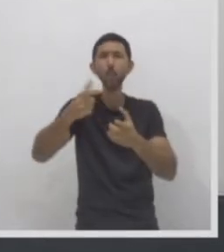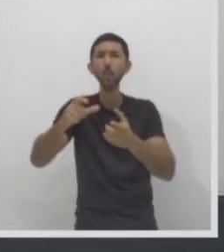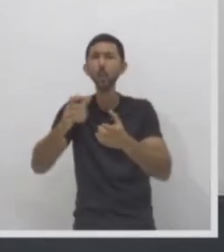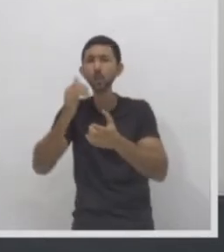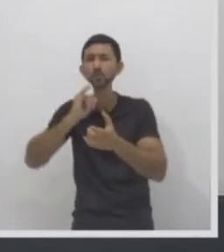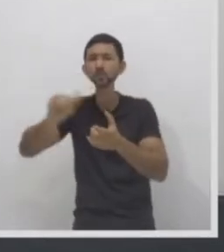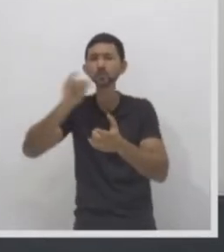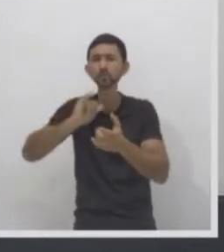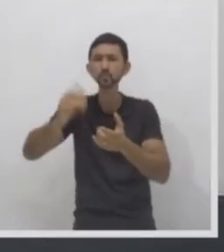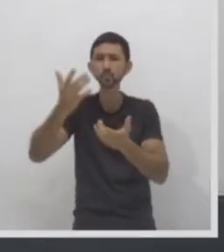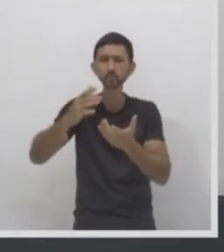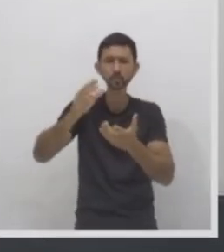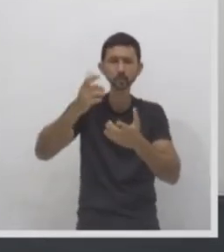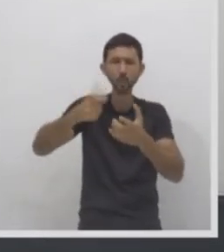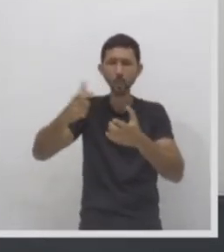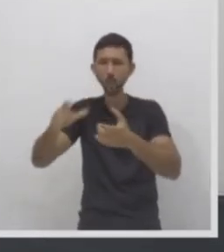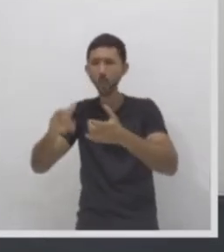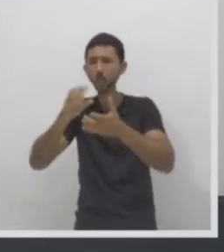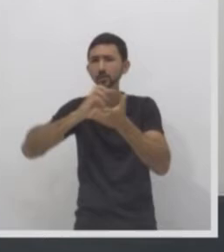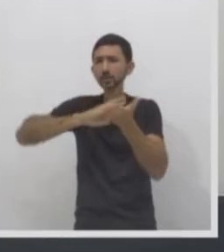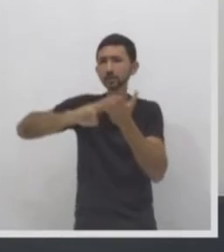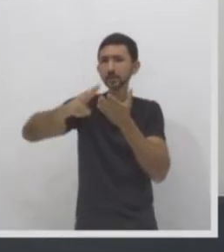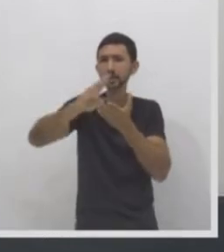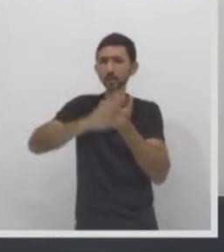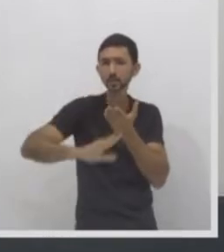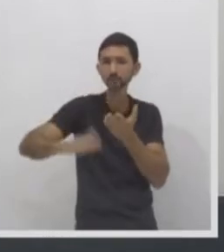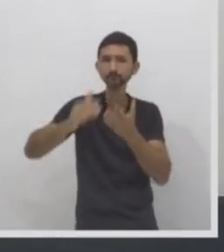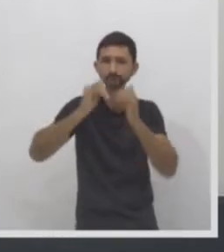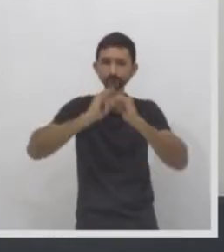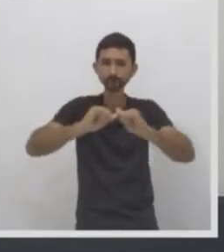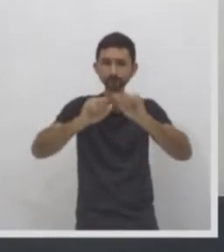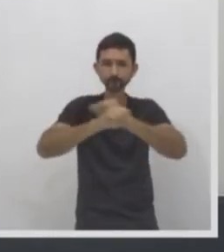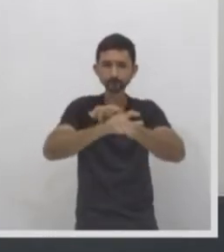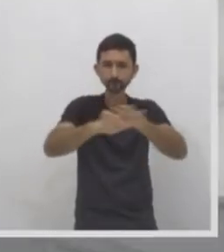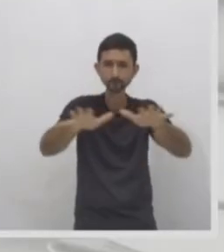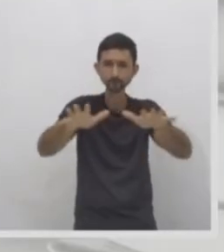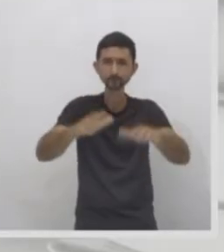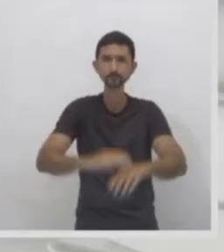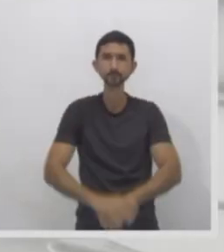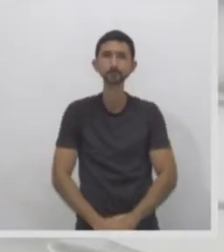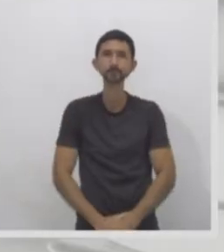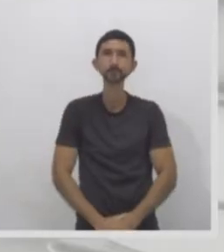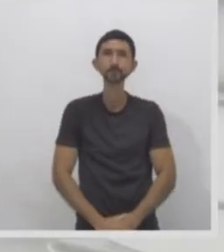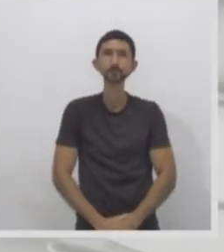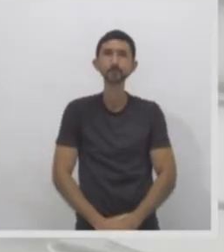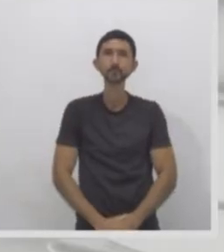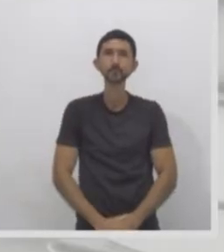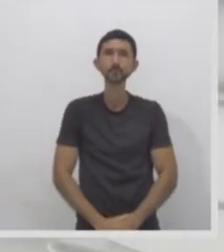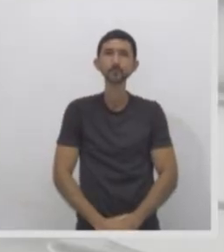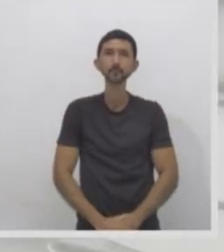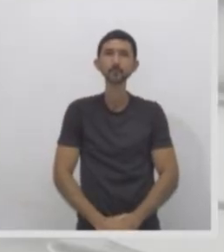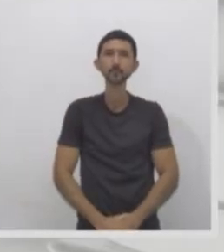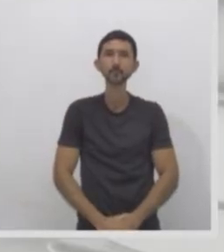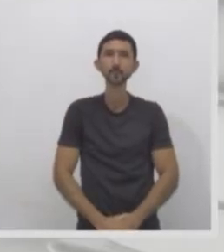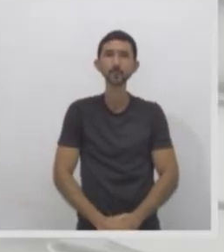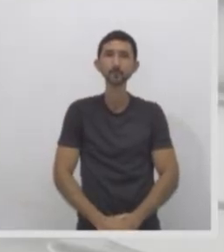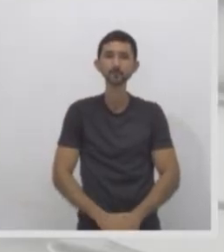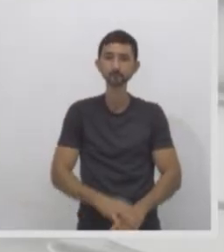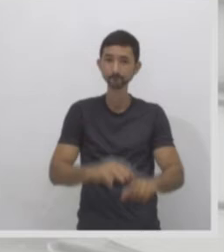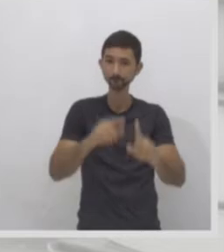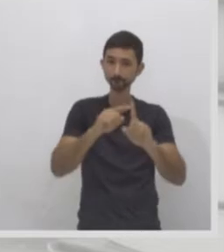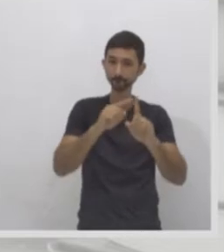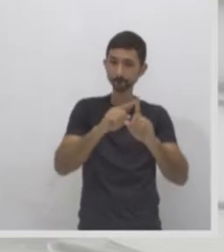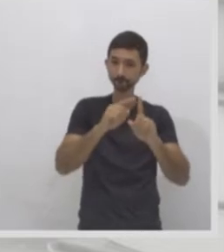aquela situação, onde que aquela mensagem ela está sendo transmitida. O emissor e o receptor, que são